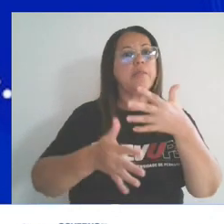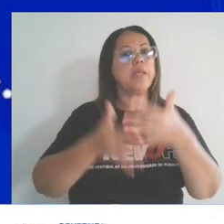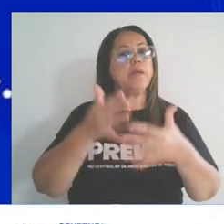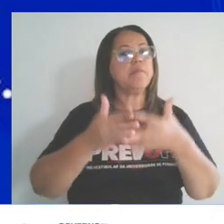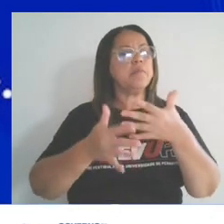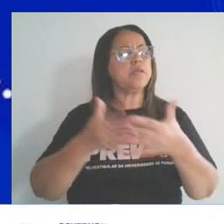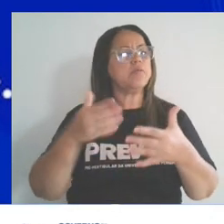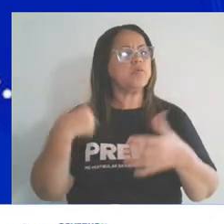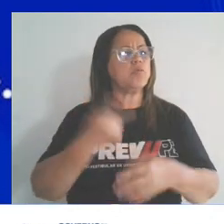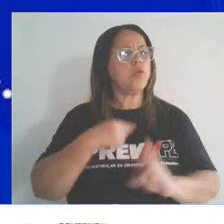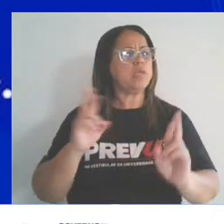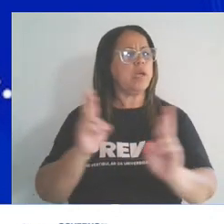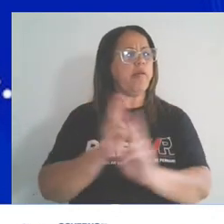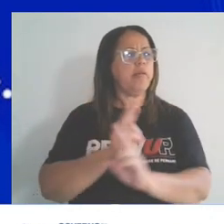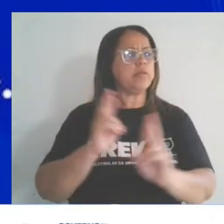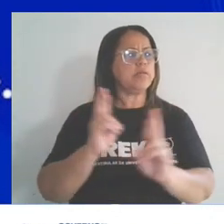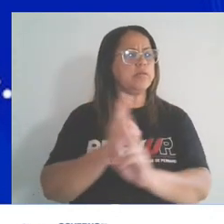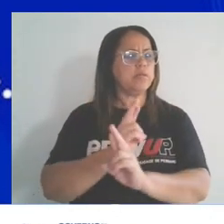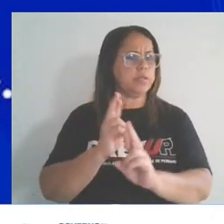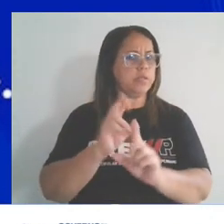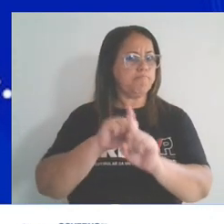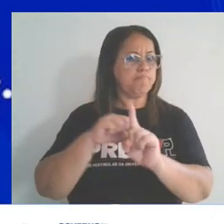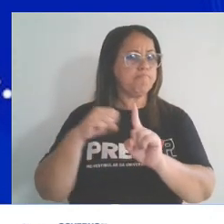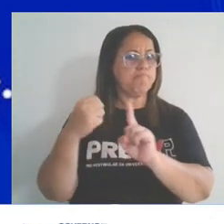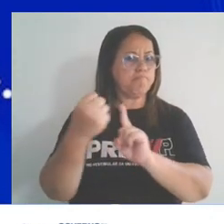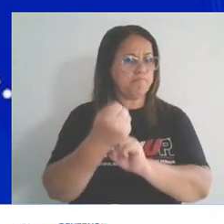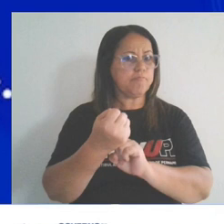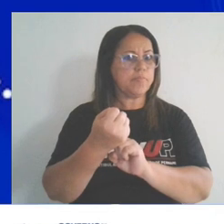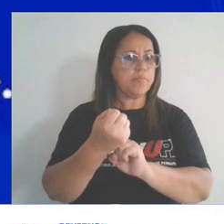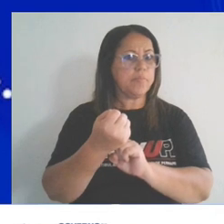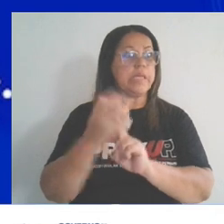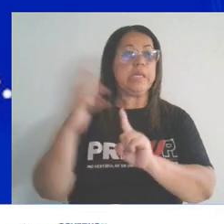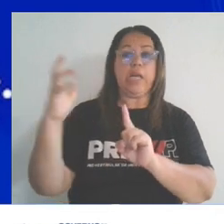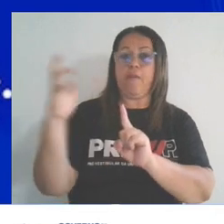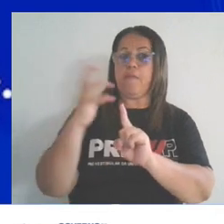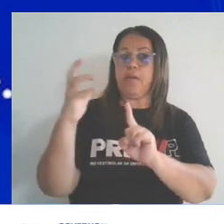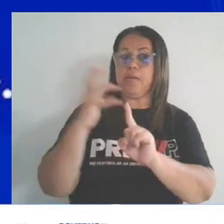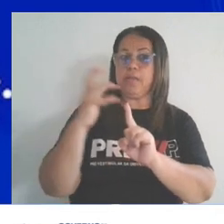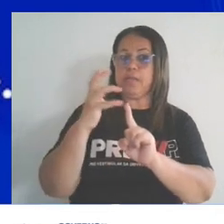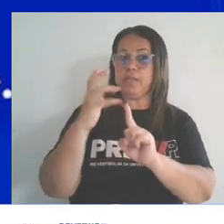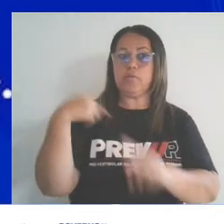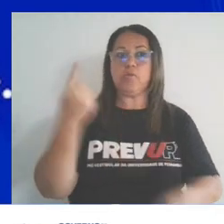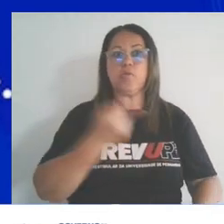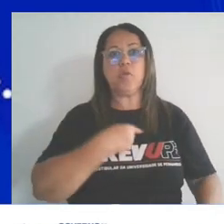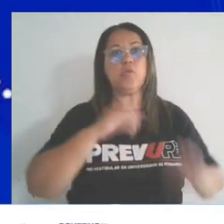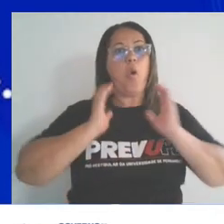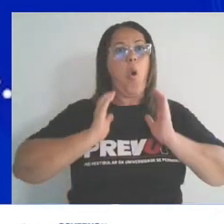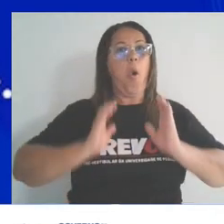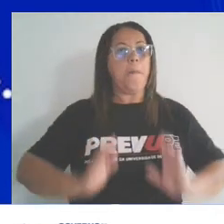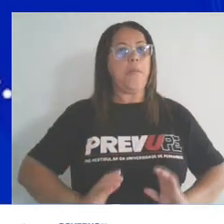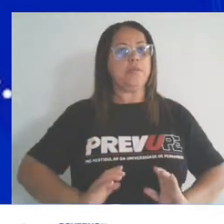nos relacionamos com os outros em sociedade, influenciando o nosso comportamento